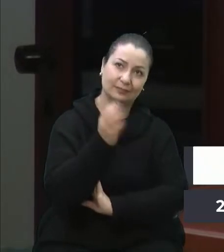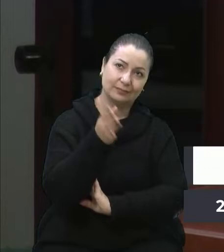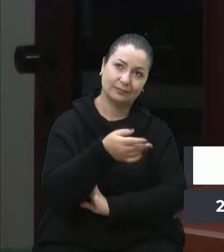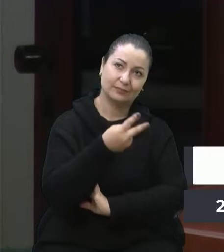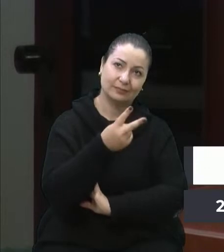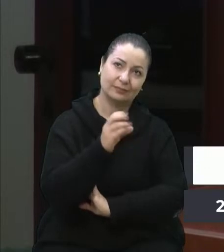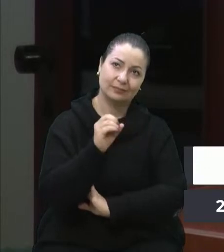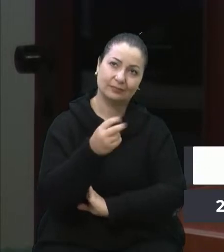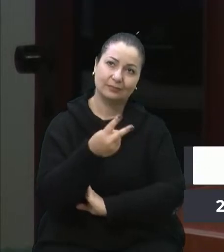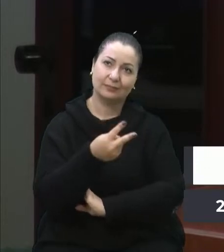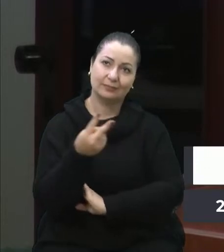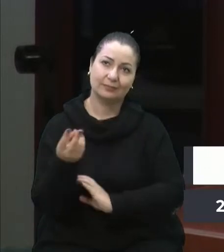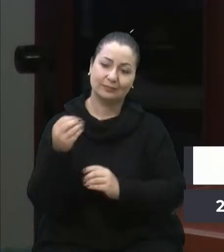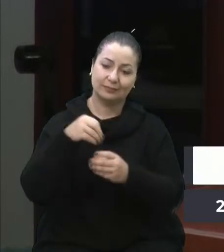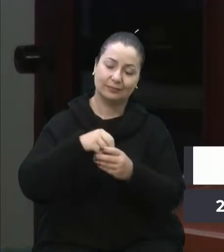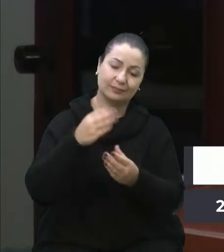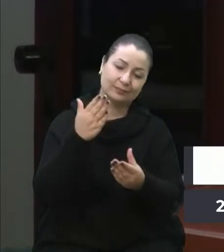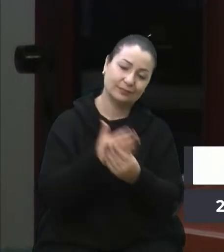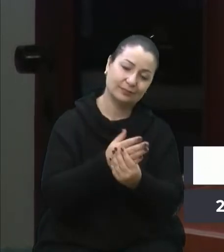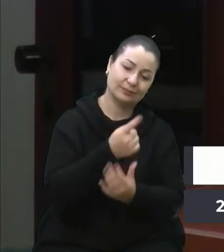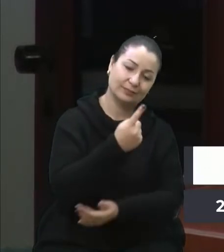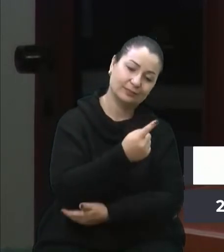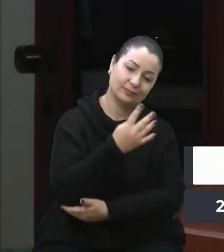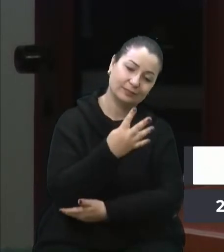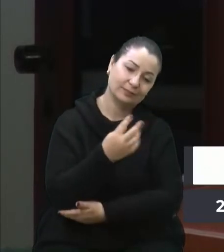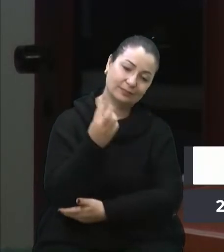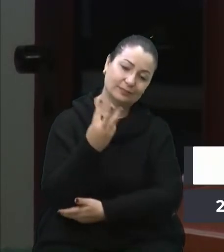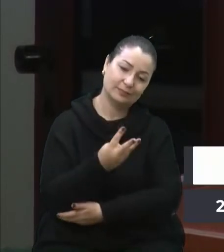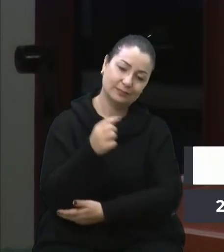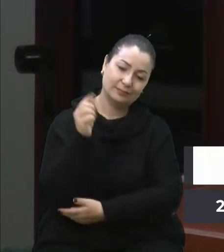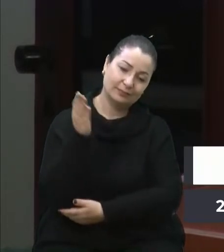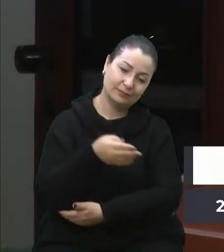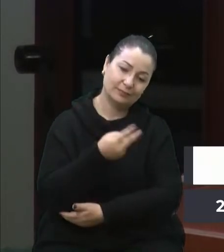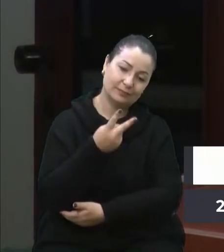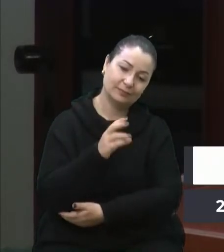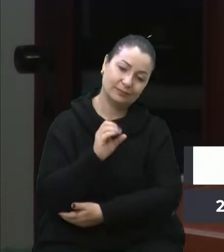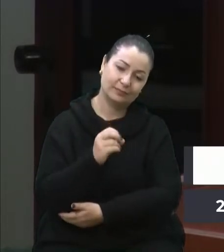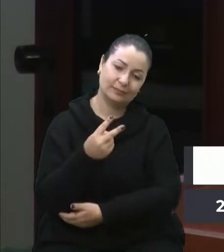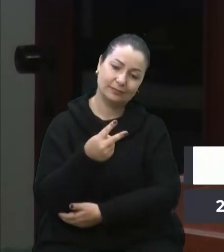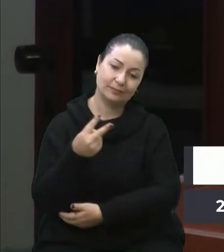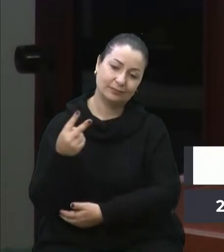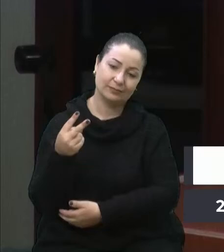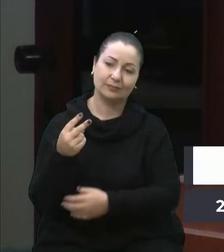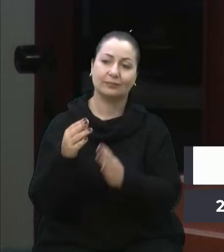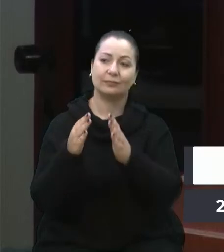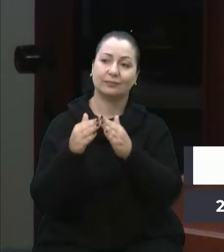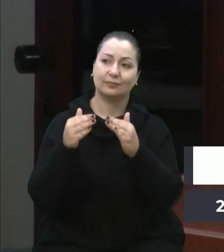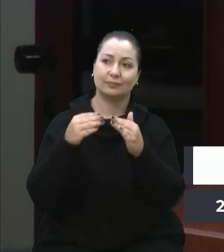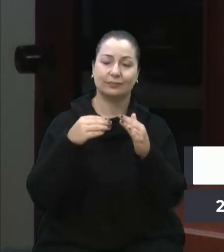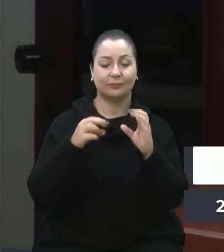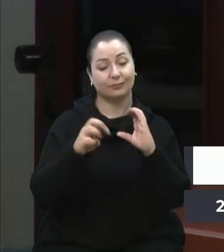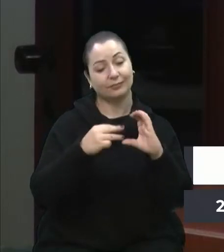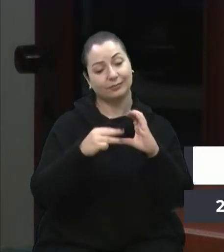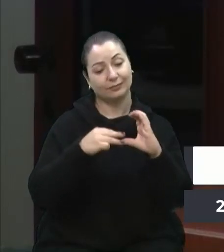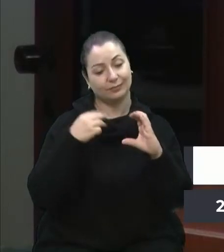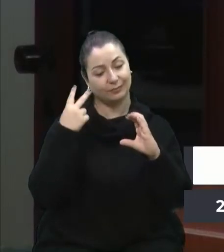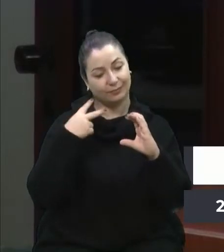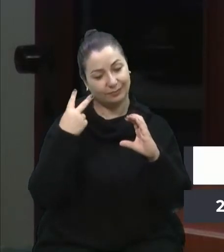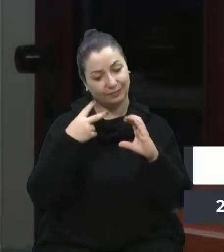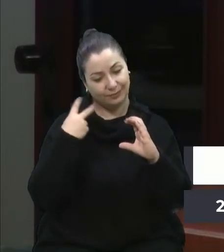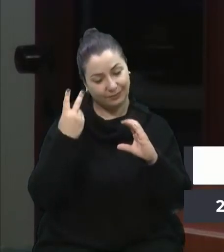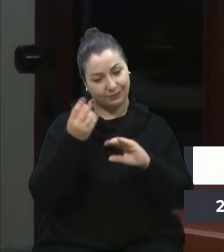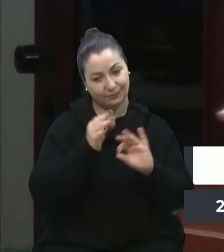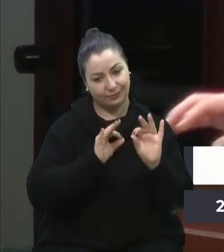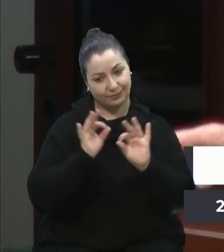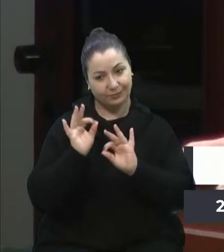26/2022, contido no processo número 143/2022, remetendo ao soberano plenário dessa Casa a sua deliberação. É o